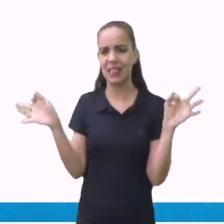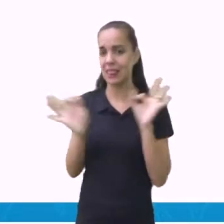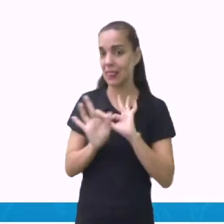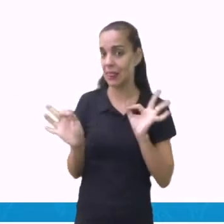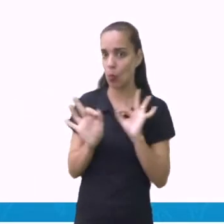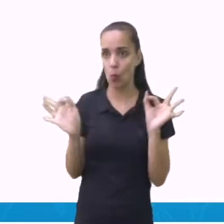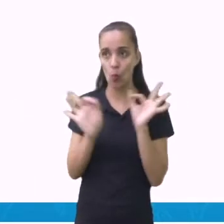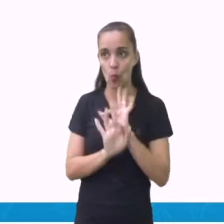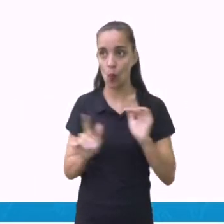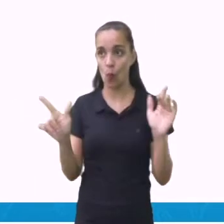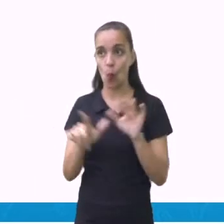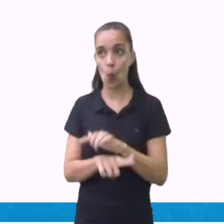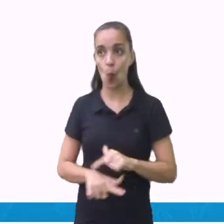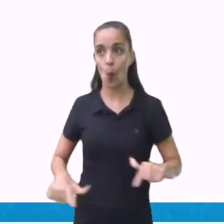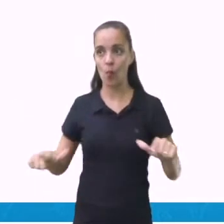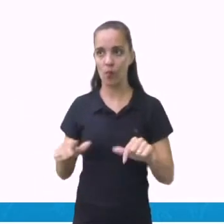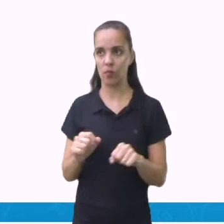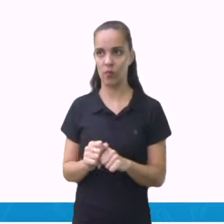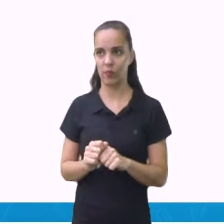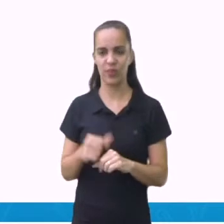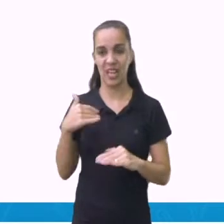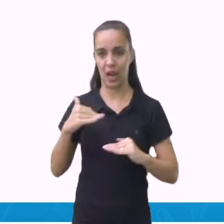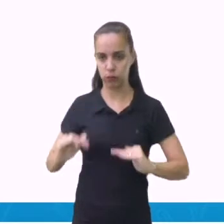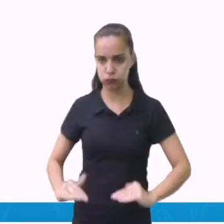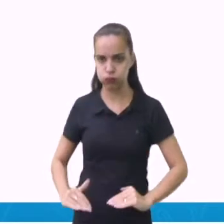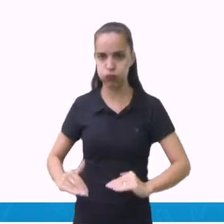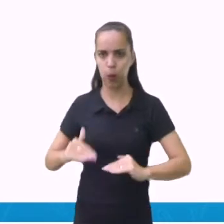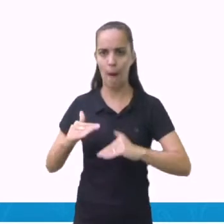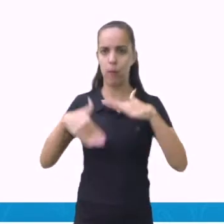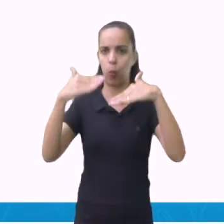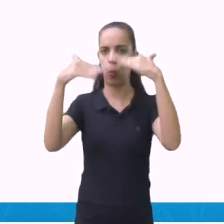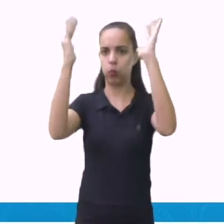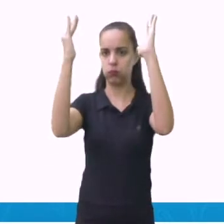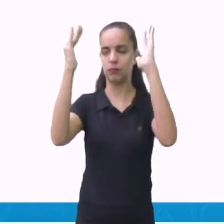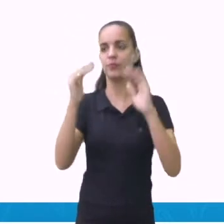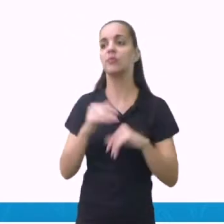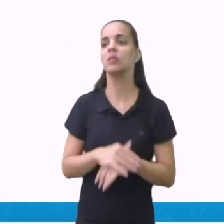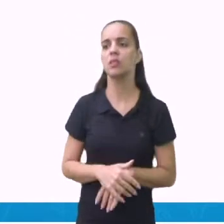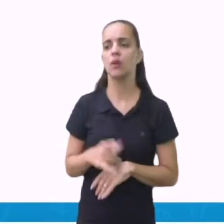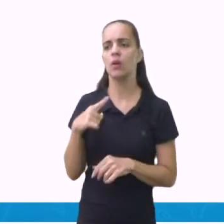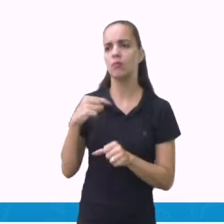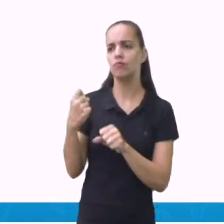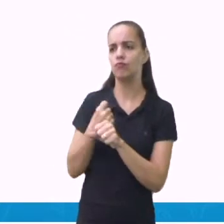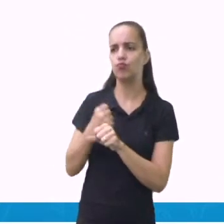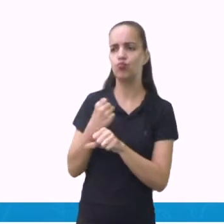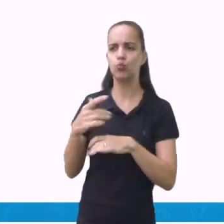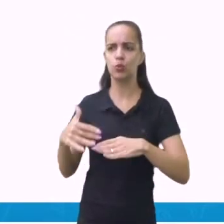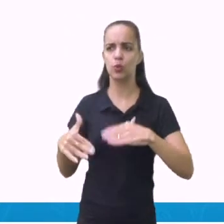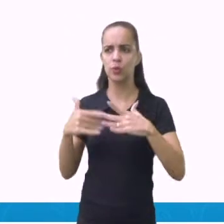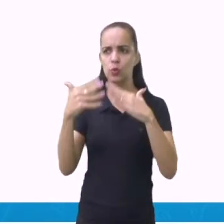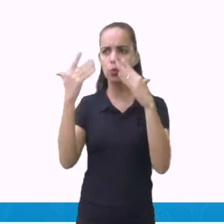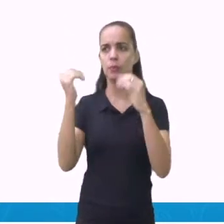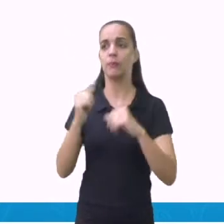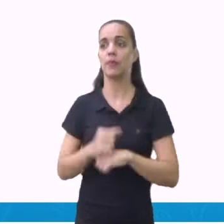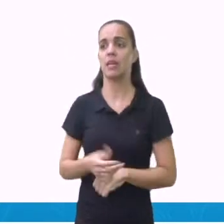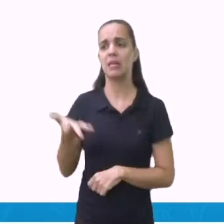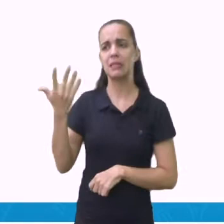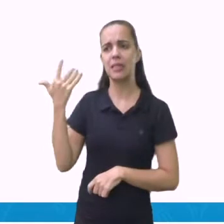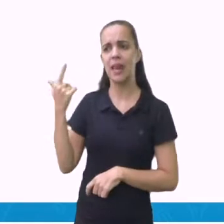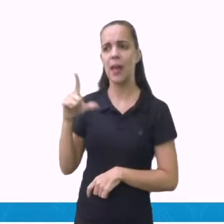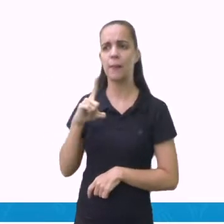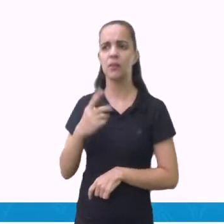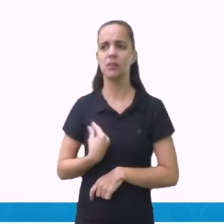nada. Ela foi levantada do zero, totalmente. Inclusive, acredita-se que nessa época